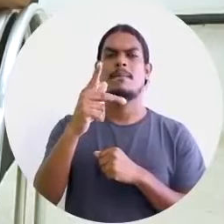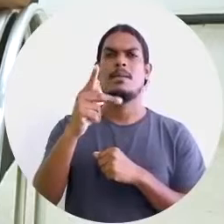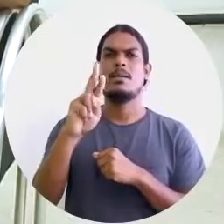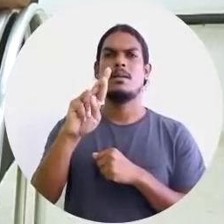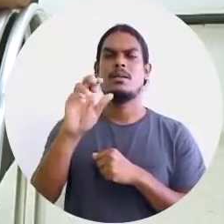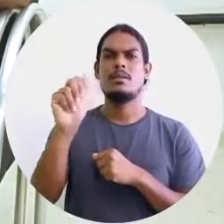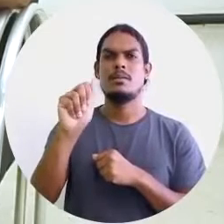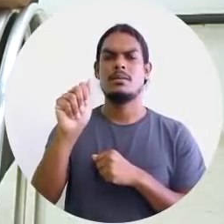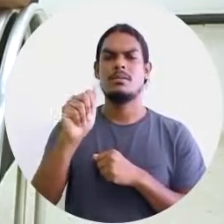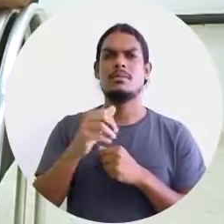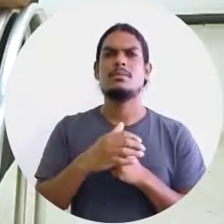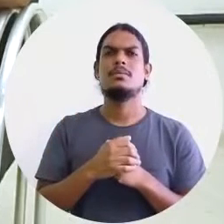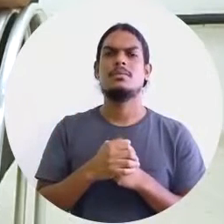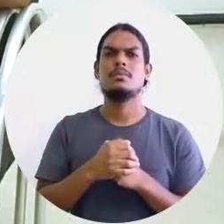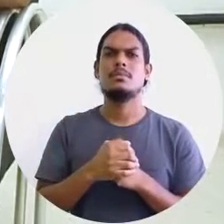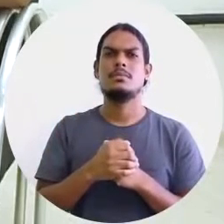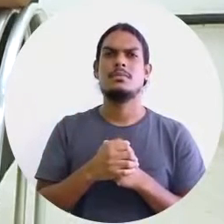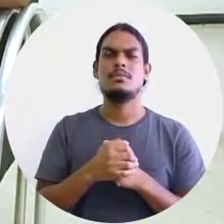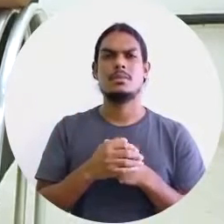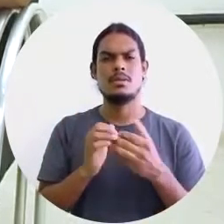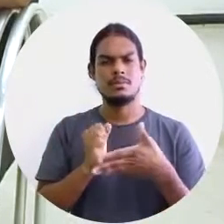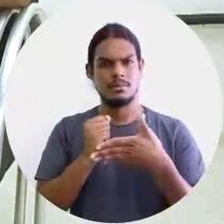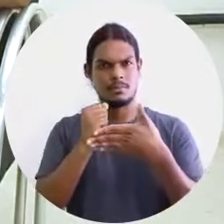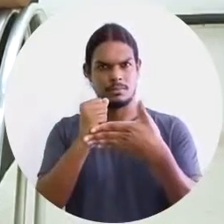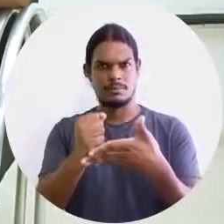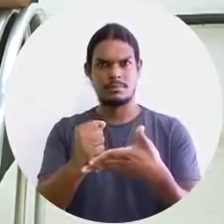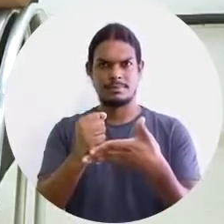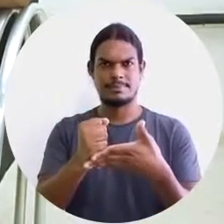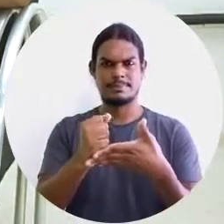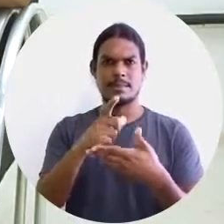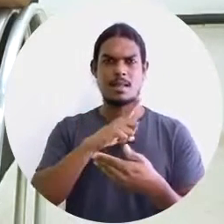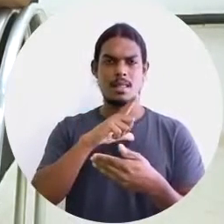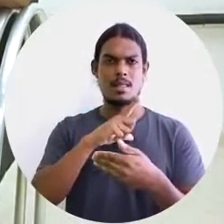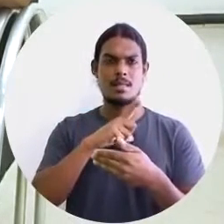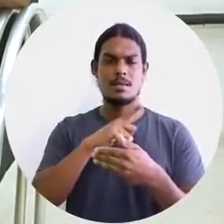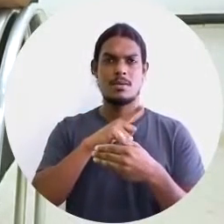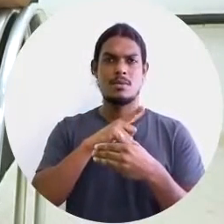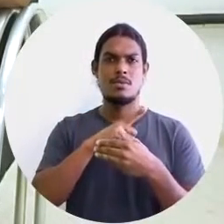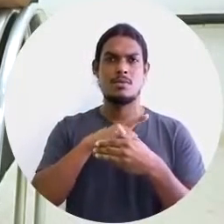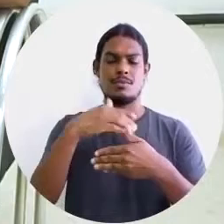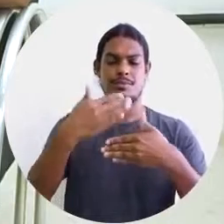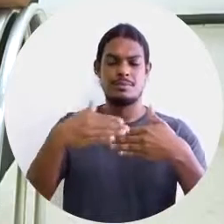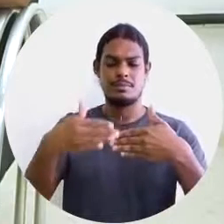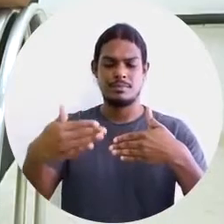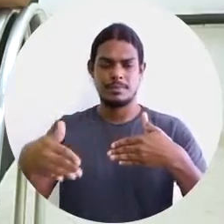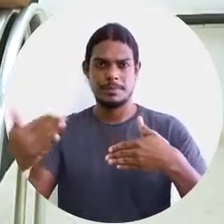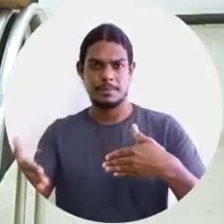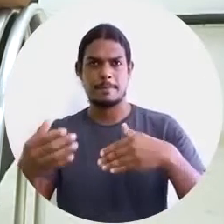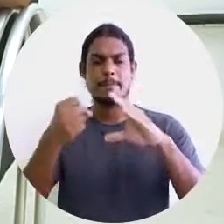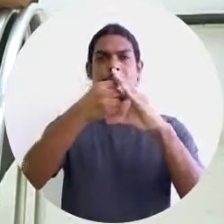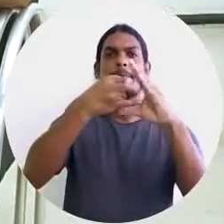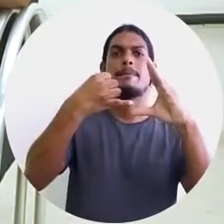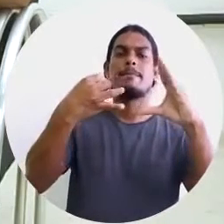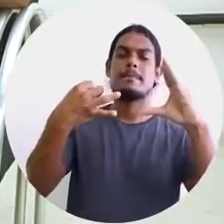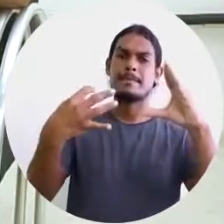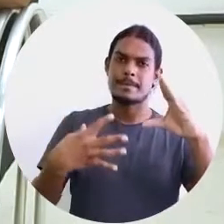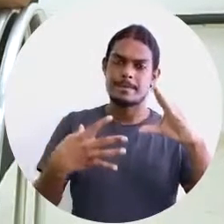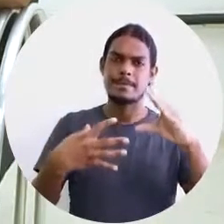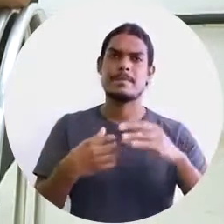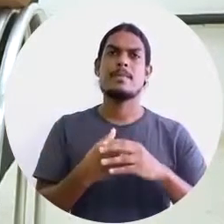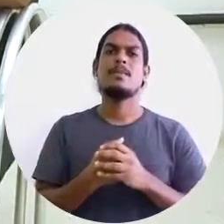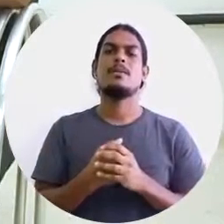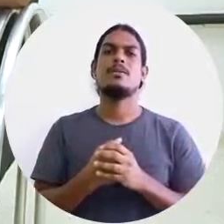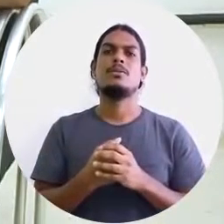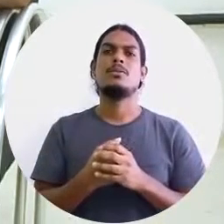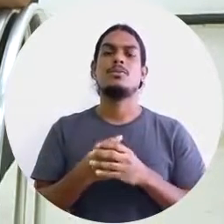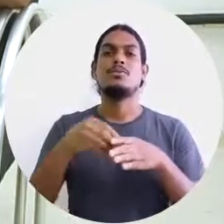Riscos Ambientais, ele lhe ajuda a seguir um roteiro para essa caracterização. E